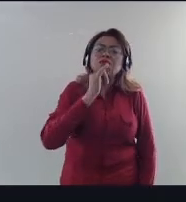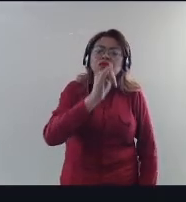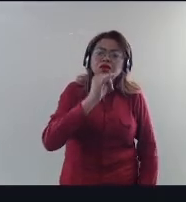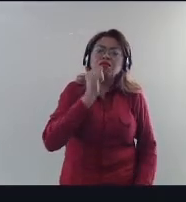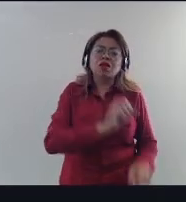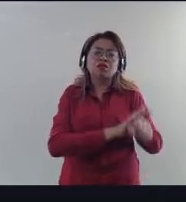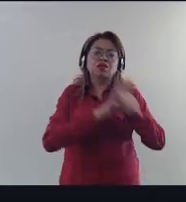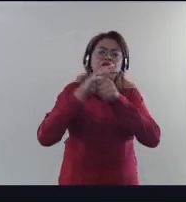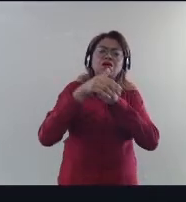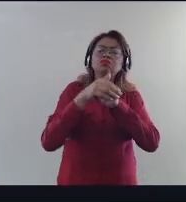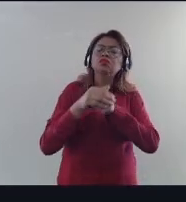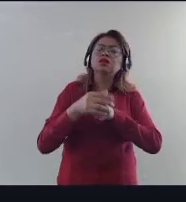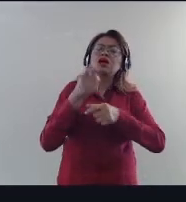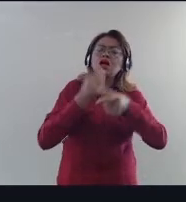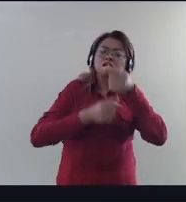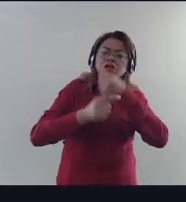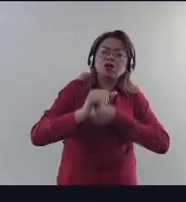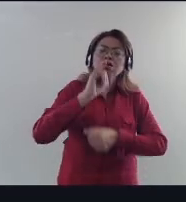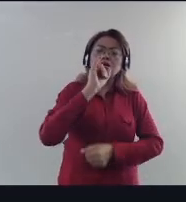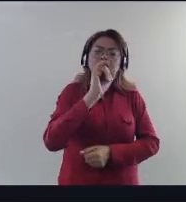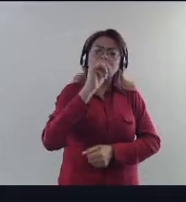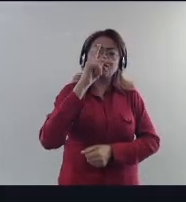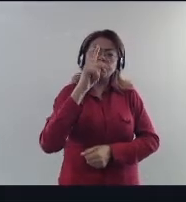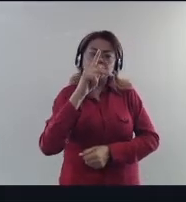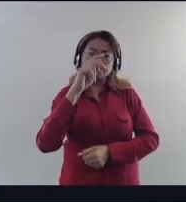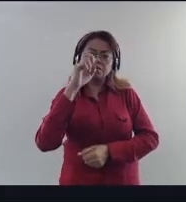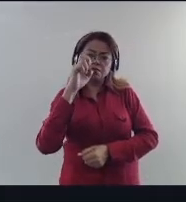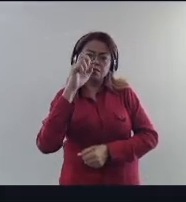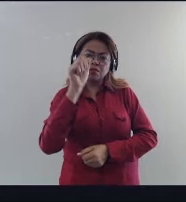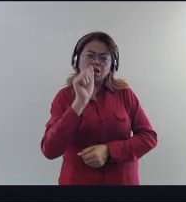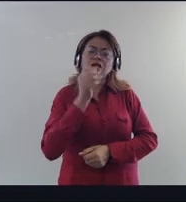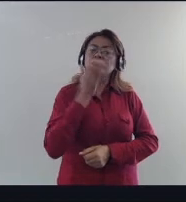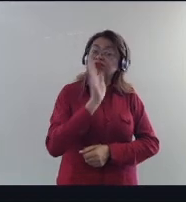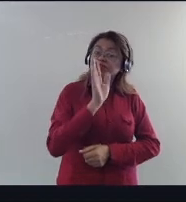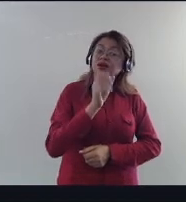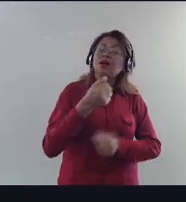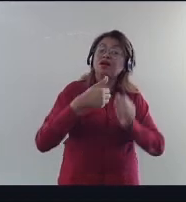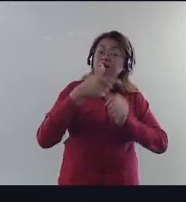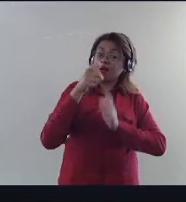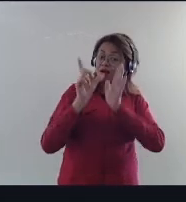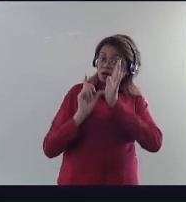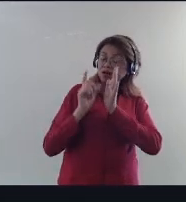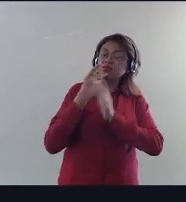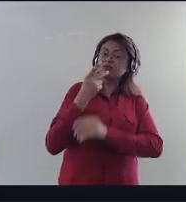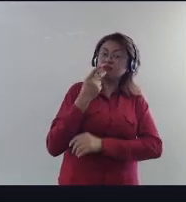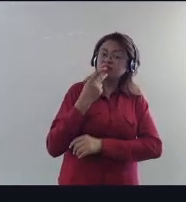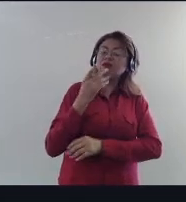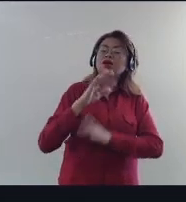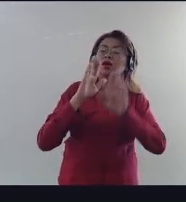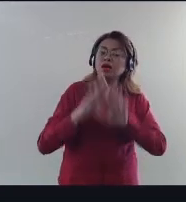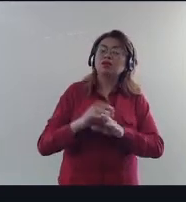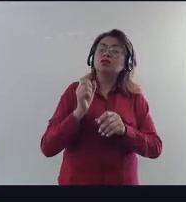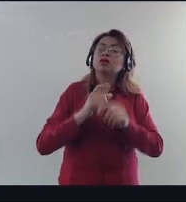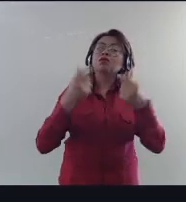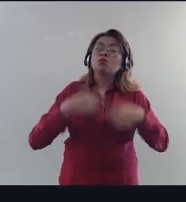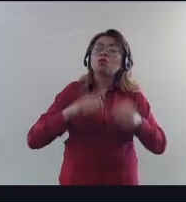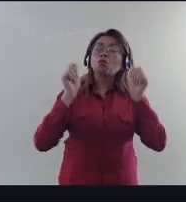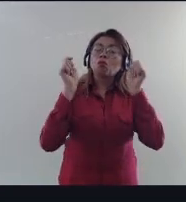de Economia Aplicada do Brasil, já tinha previsto um cenário de